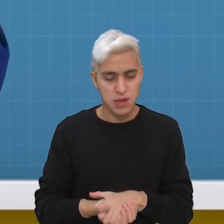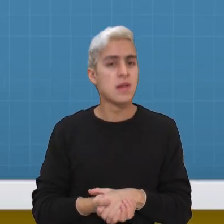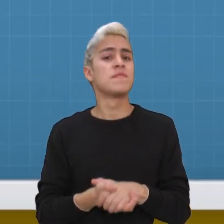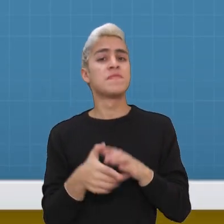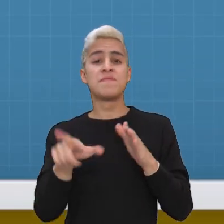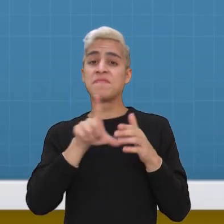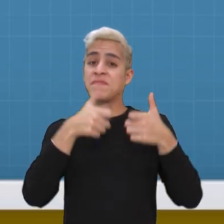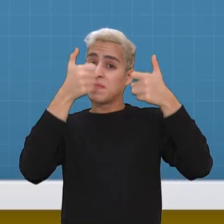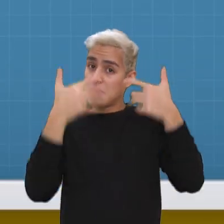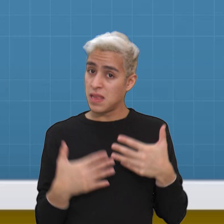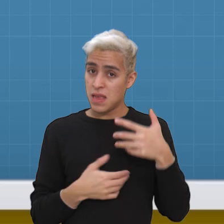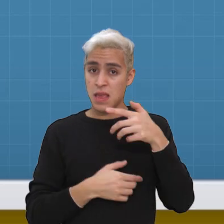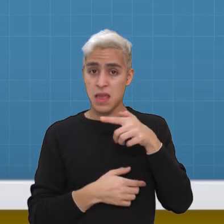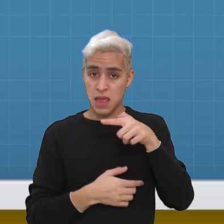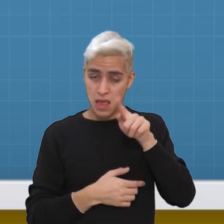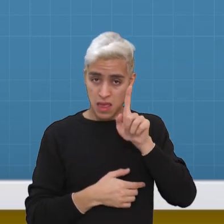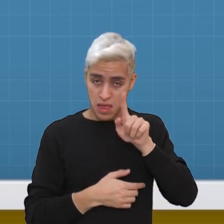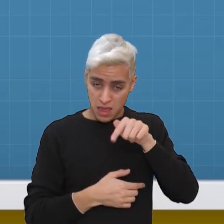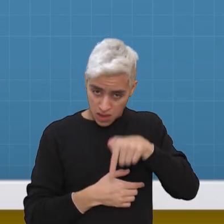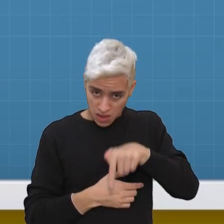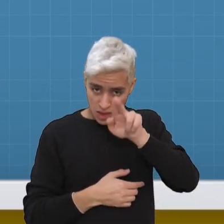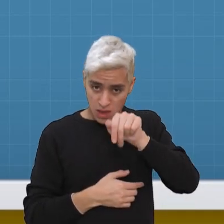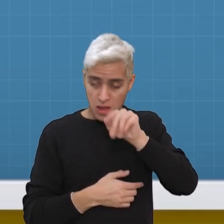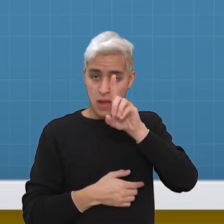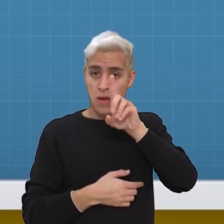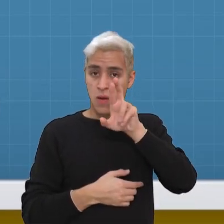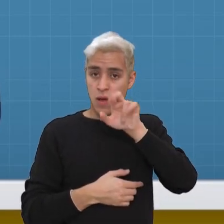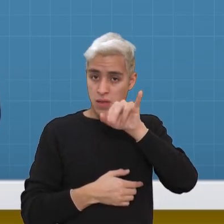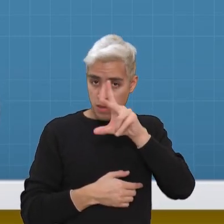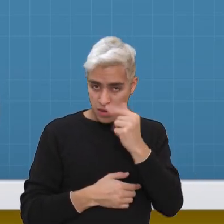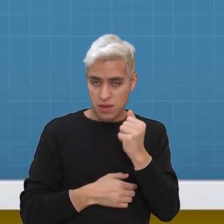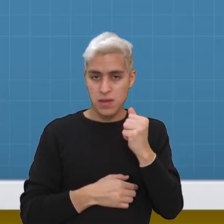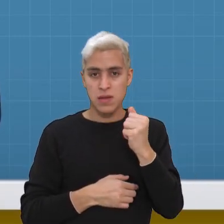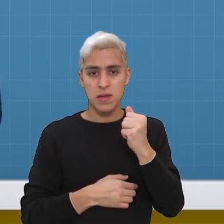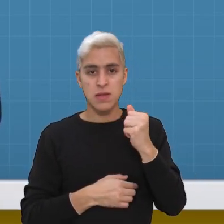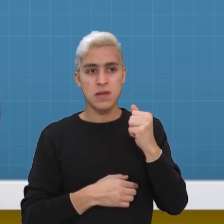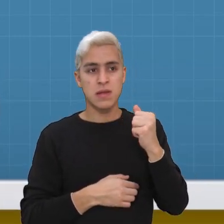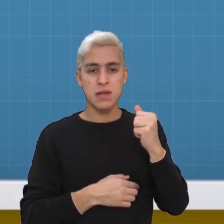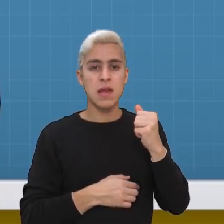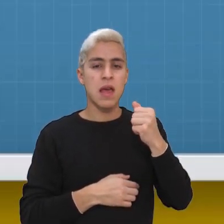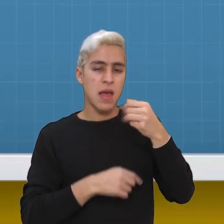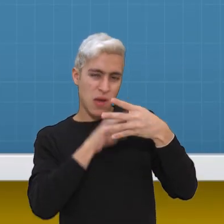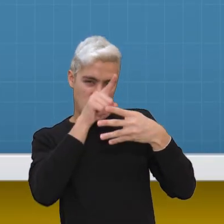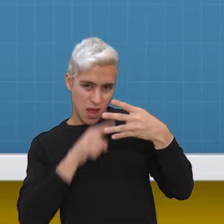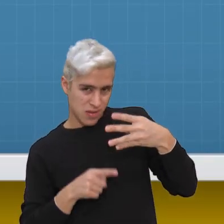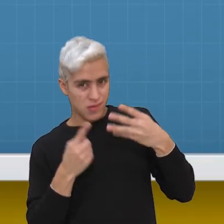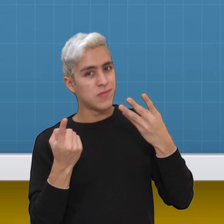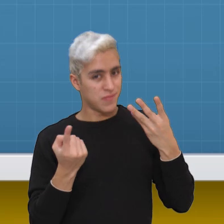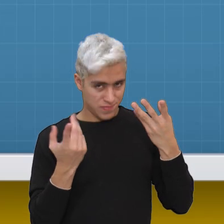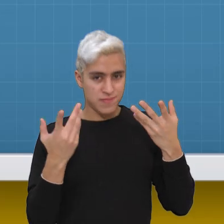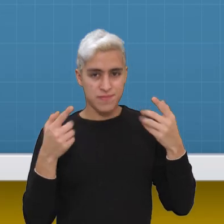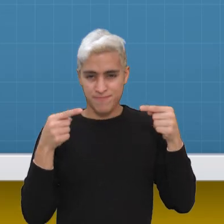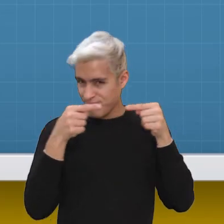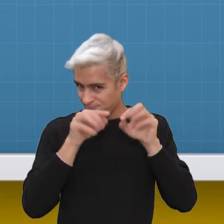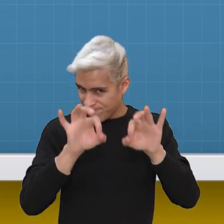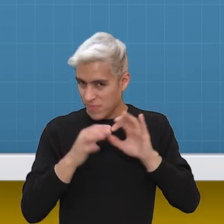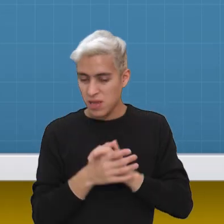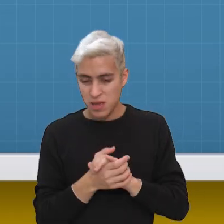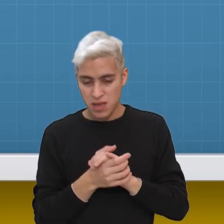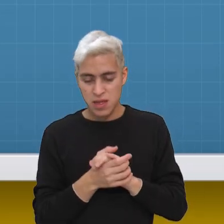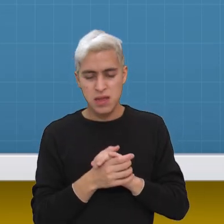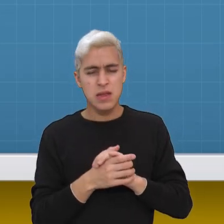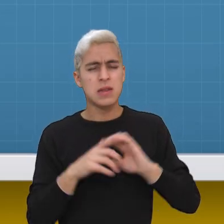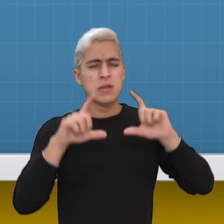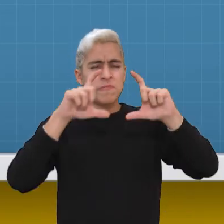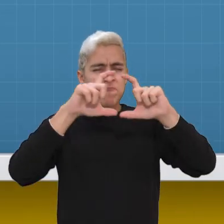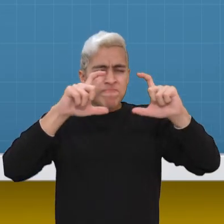Como falei, quadrinha, quadra, 4. Então, vamos lá. Na nossa